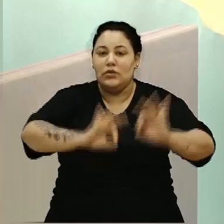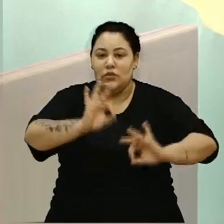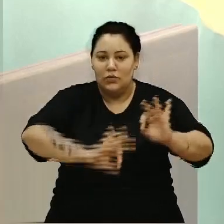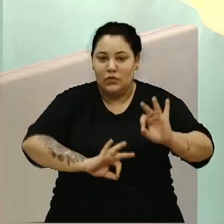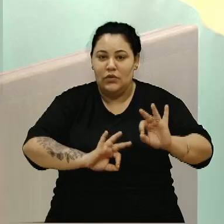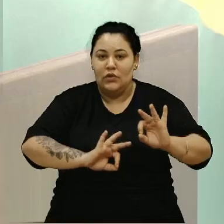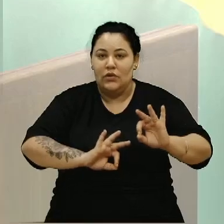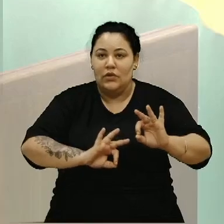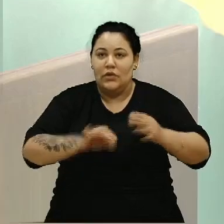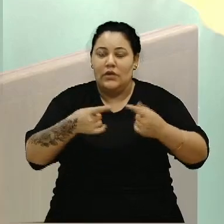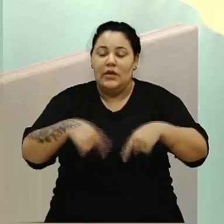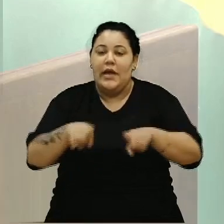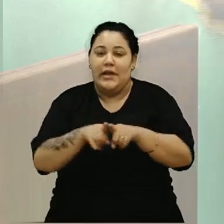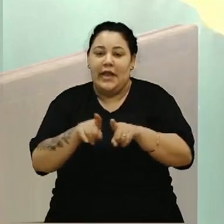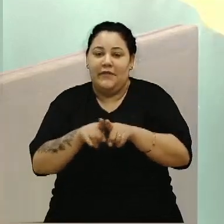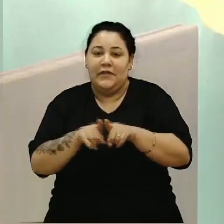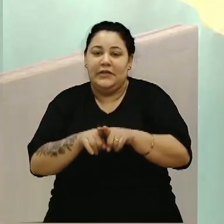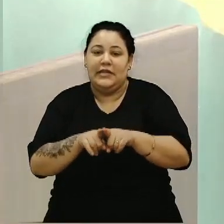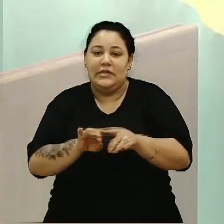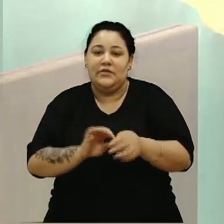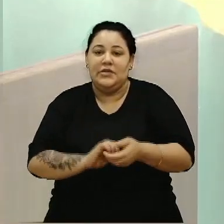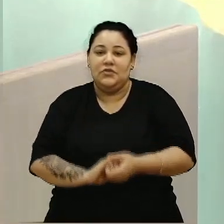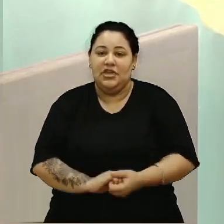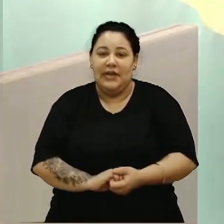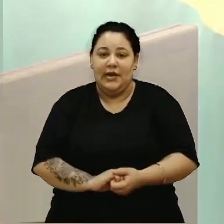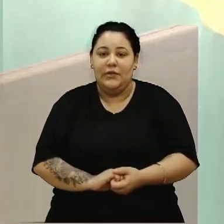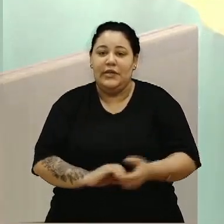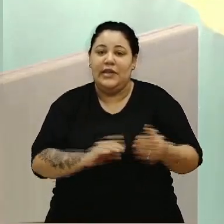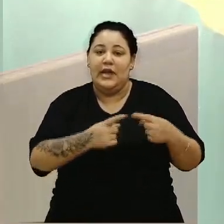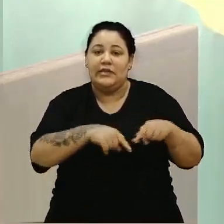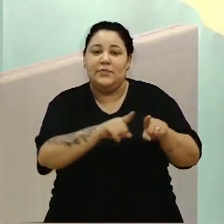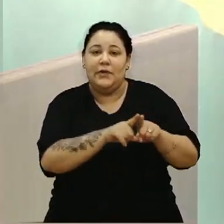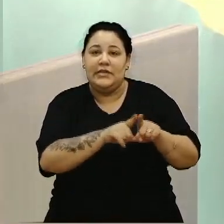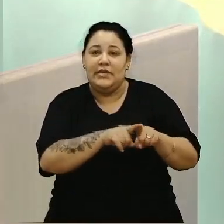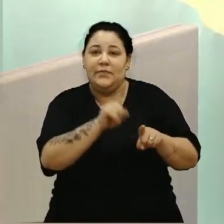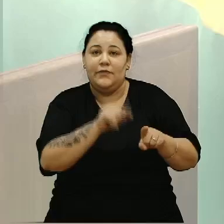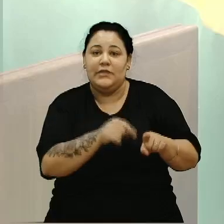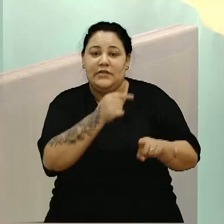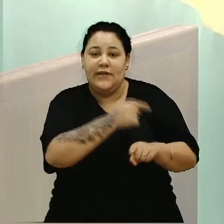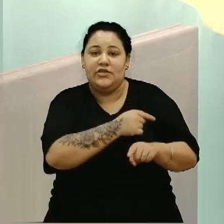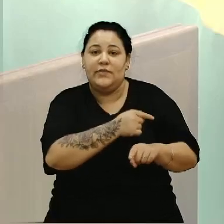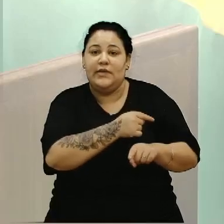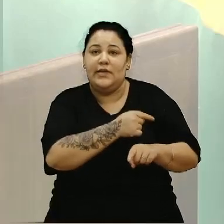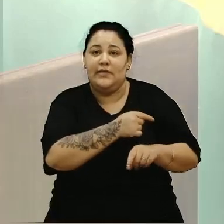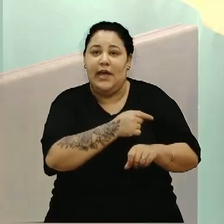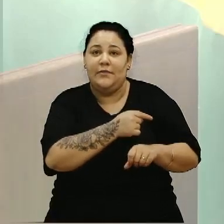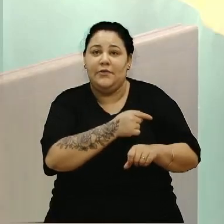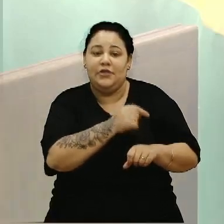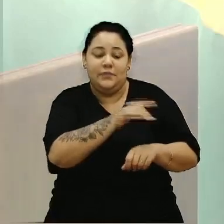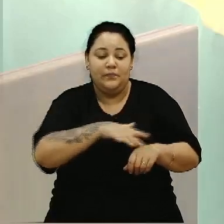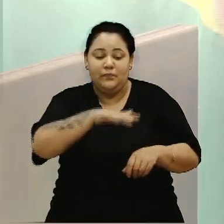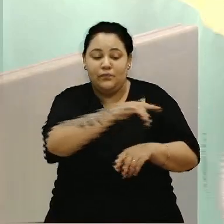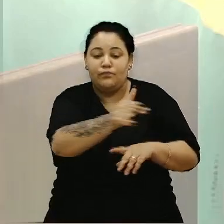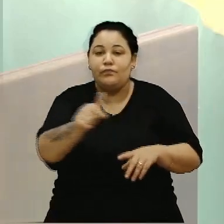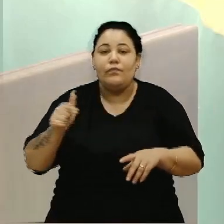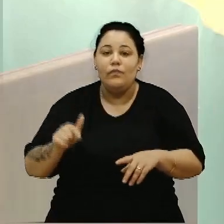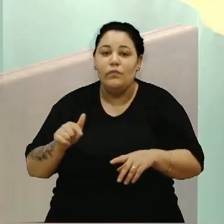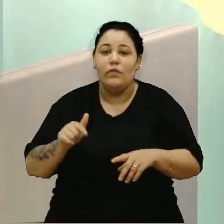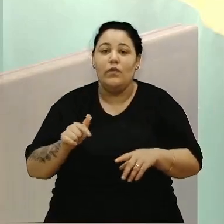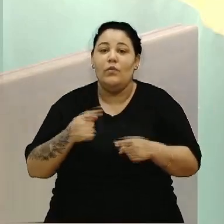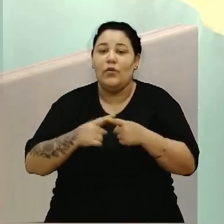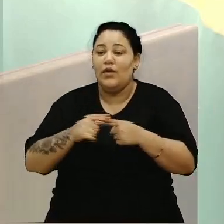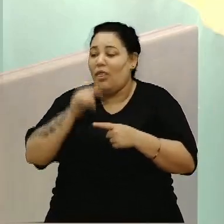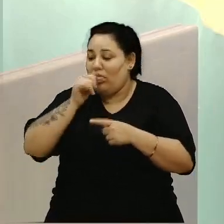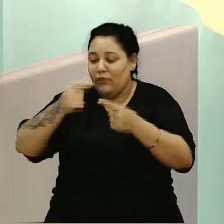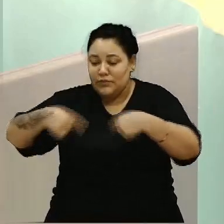Ou não tiveram coragem de tirar o Cachoeirinha dali e levar numa outra área? Por que o piscinão do